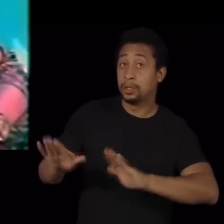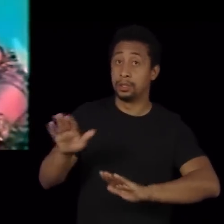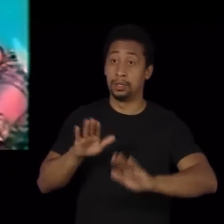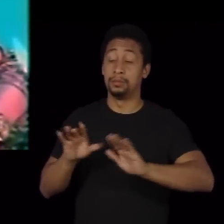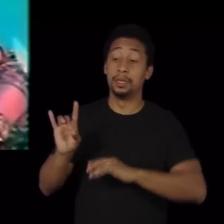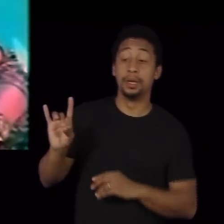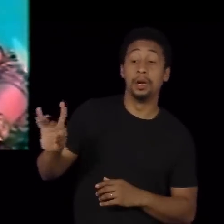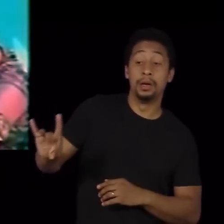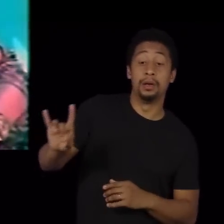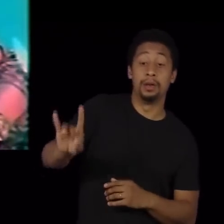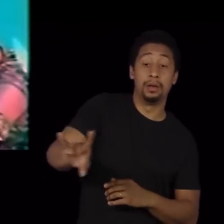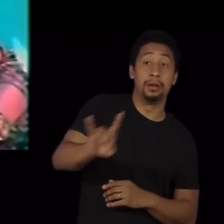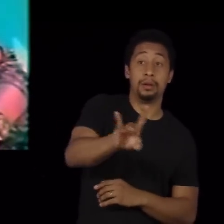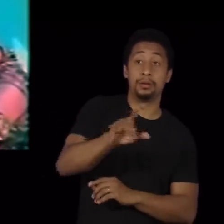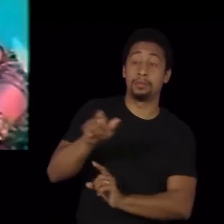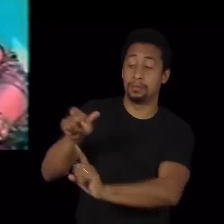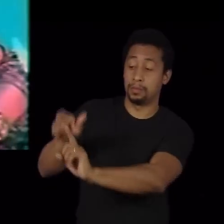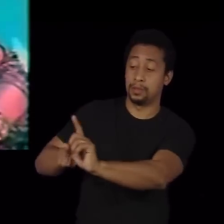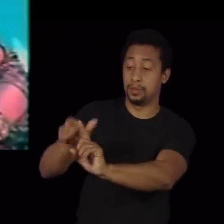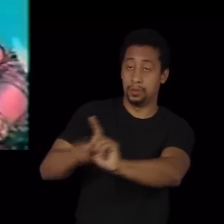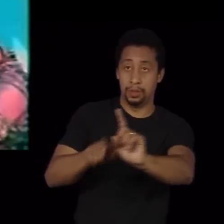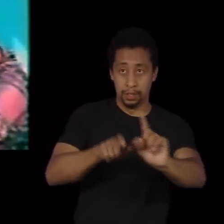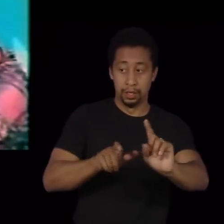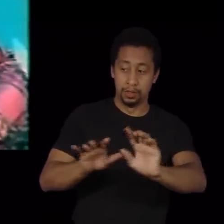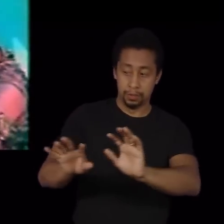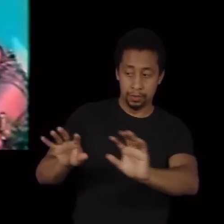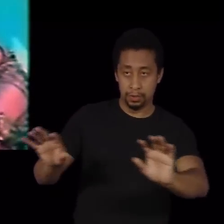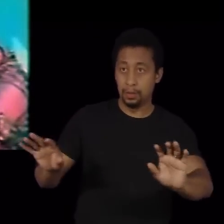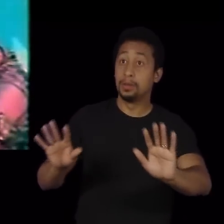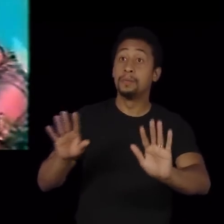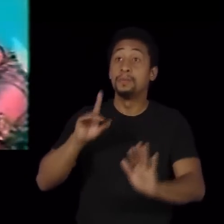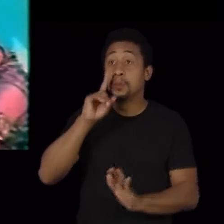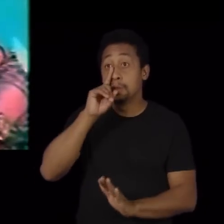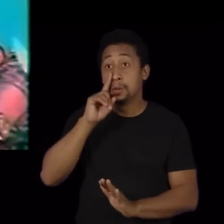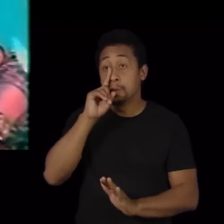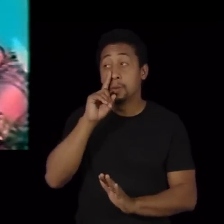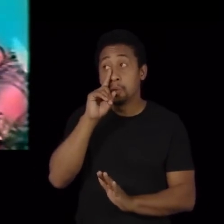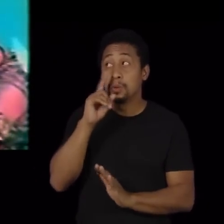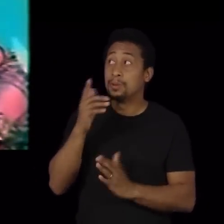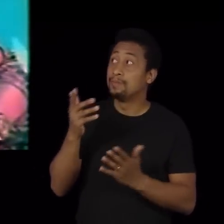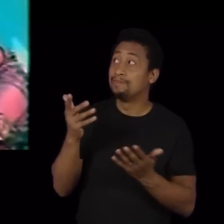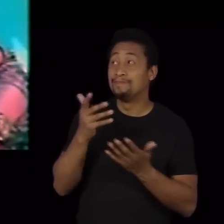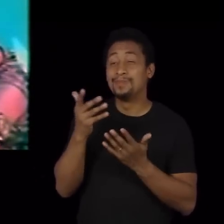personagem, que você corre o risco, inclusive, de não sair mais dela.